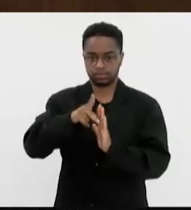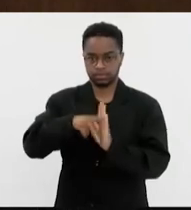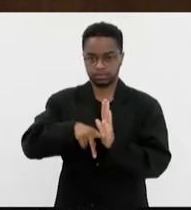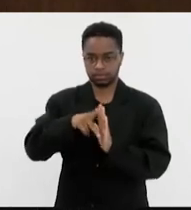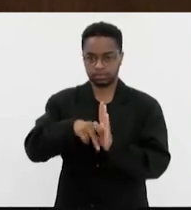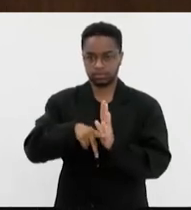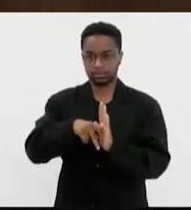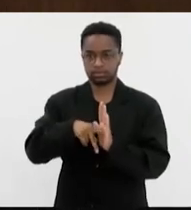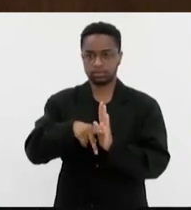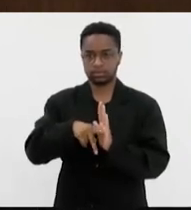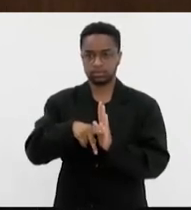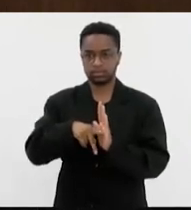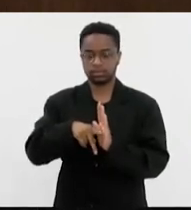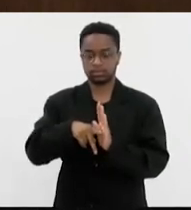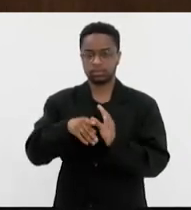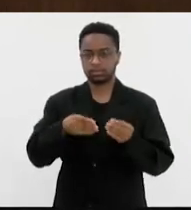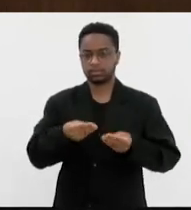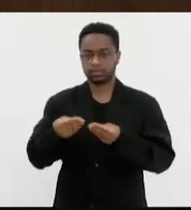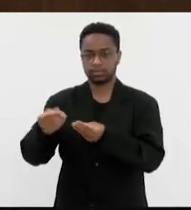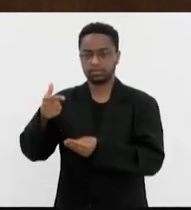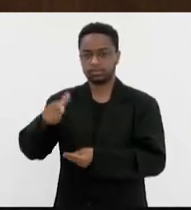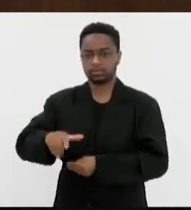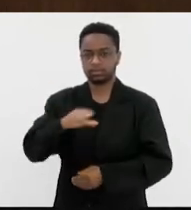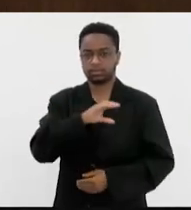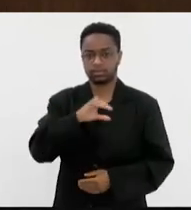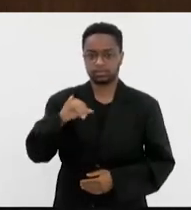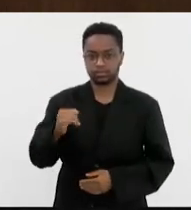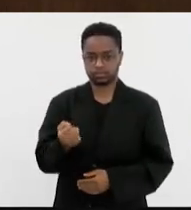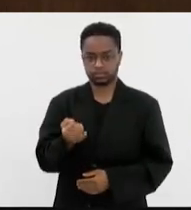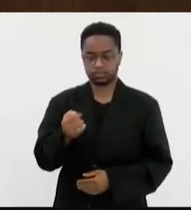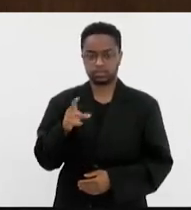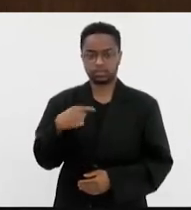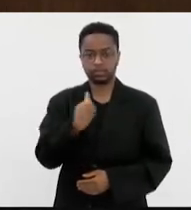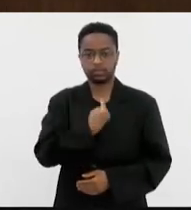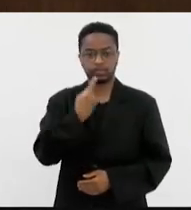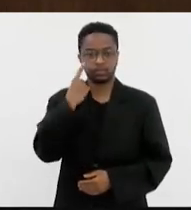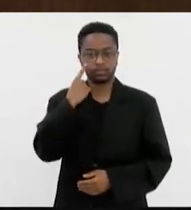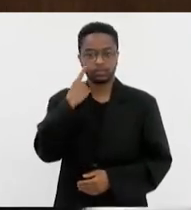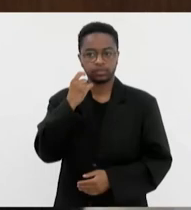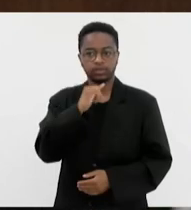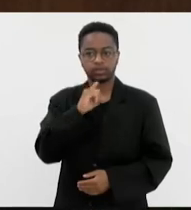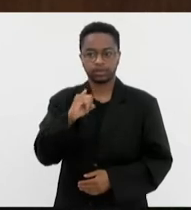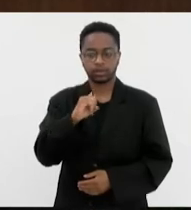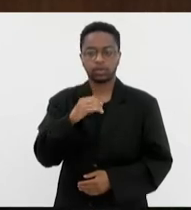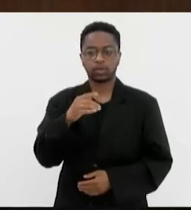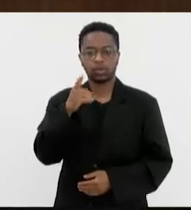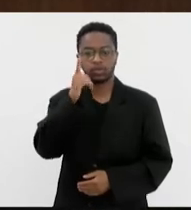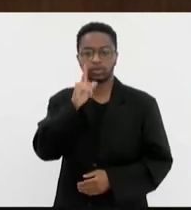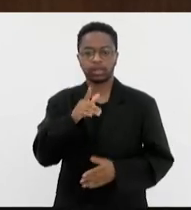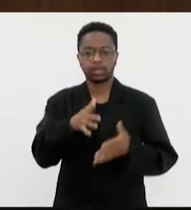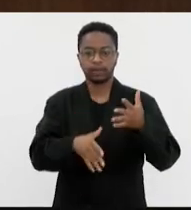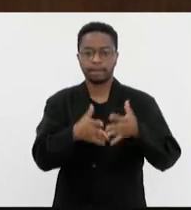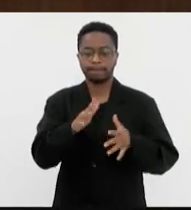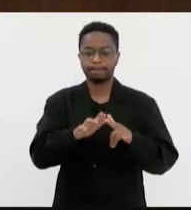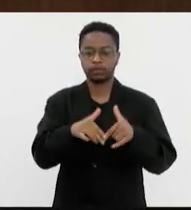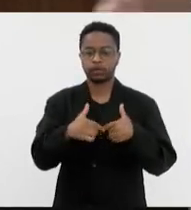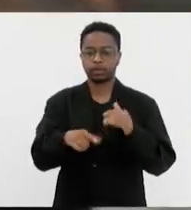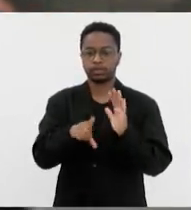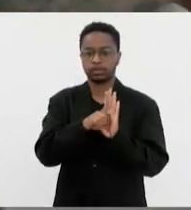para remeter novamente à CCJ para averiguar a possibilidade de uma prejudicabilidade em virtude da Lei número